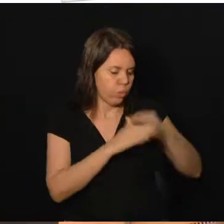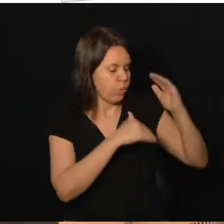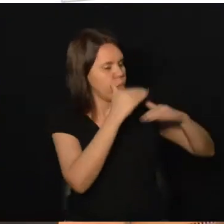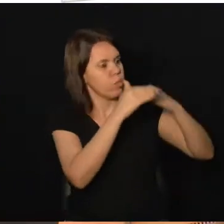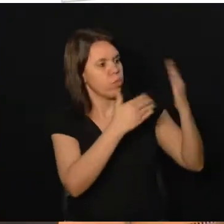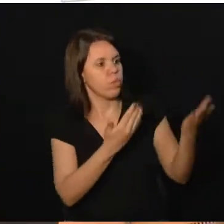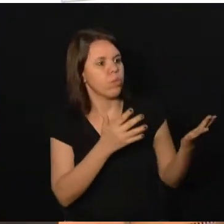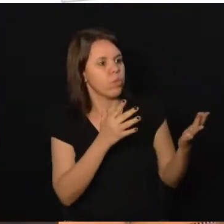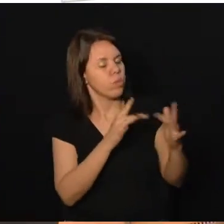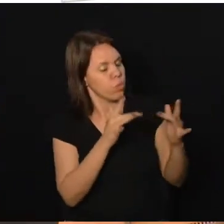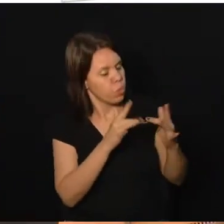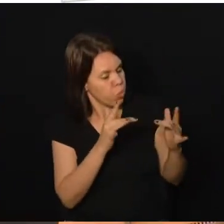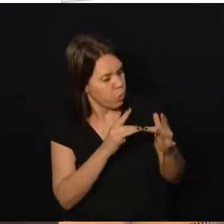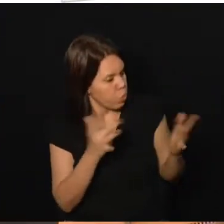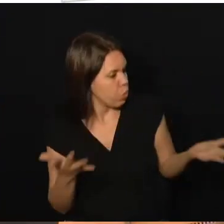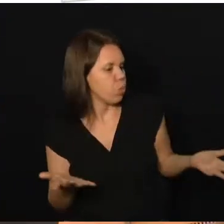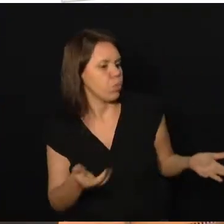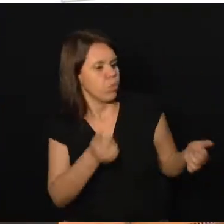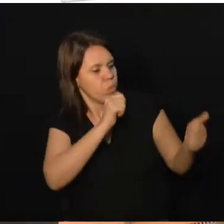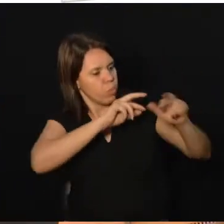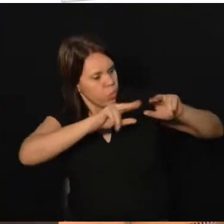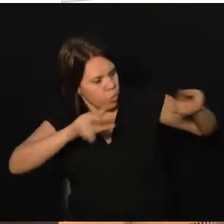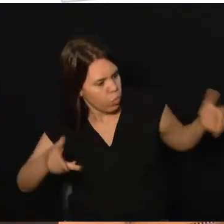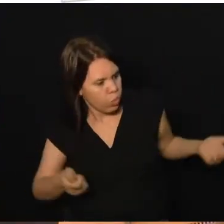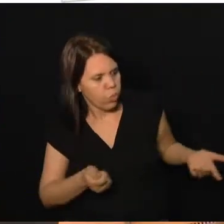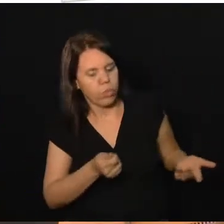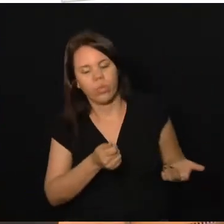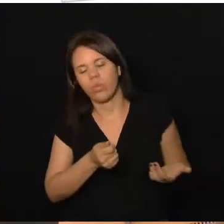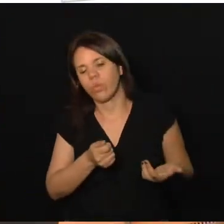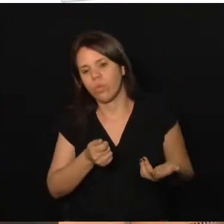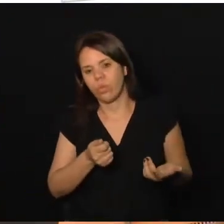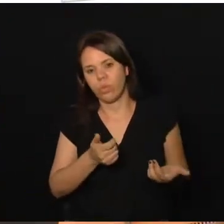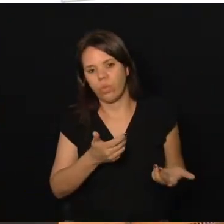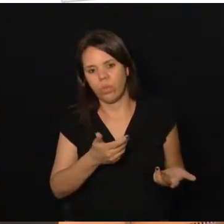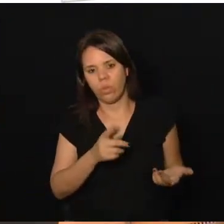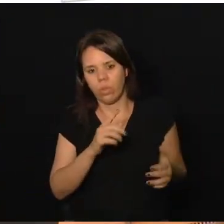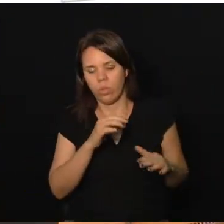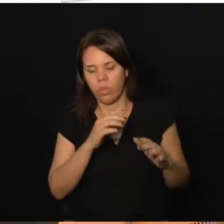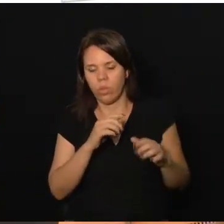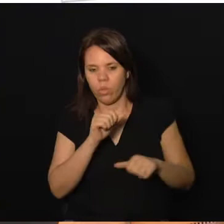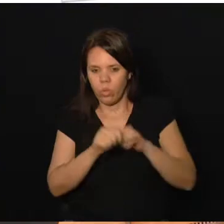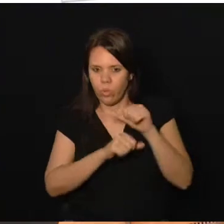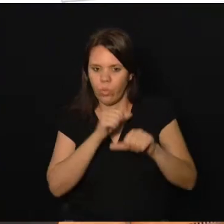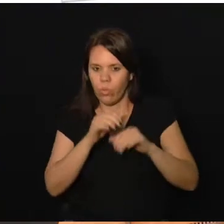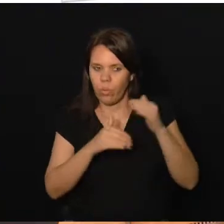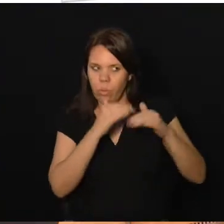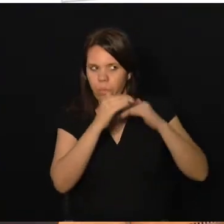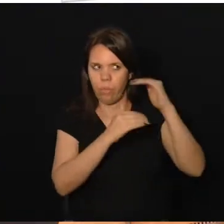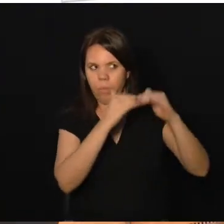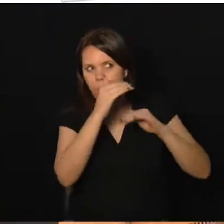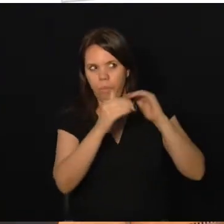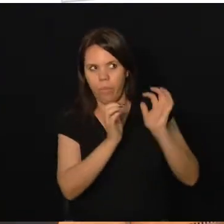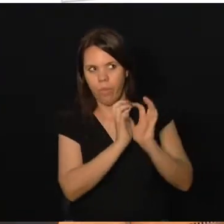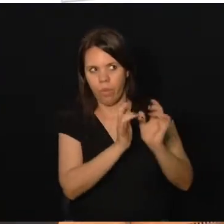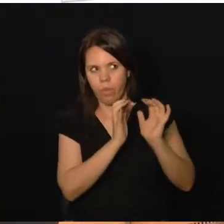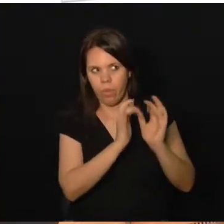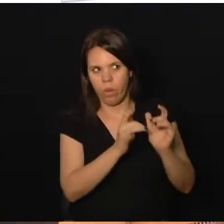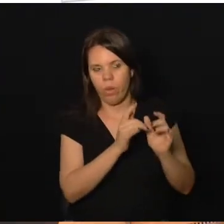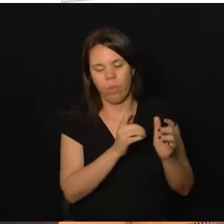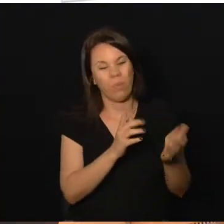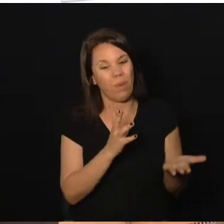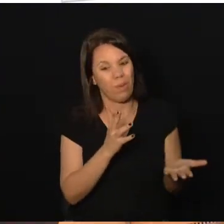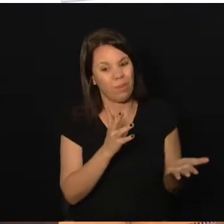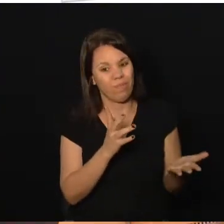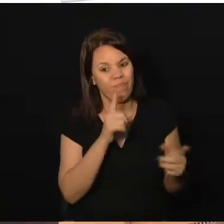com a bebida, com outras drogas, então esse desenvolvimento cerebral vai começar a ficar comprometido, né? Então, o